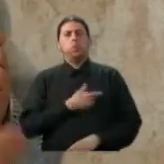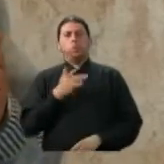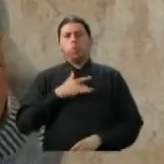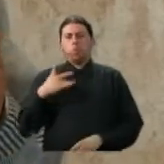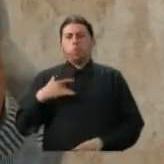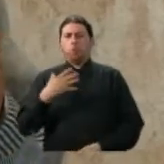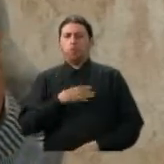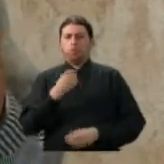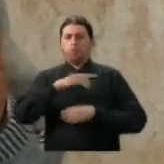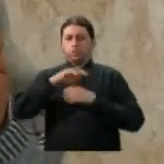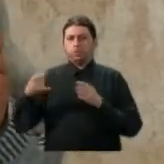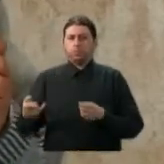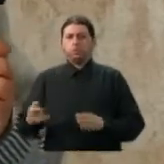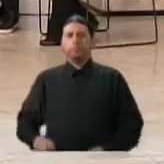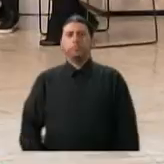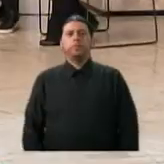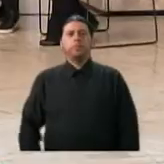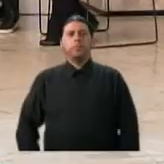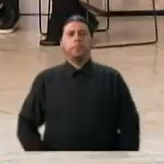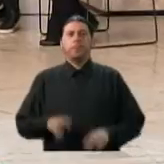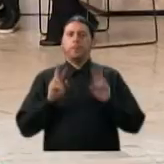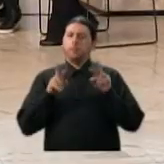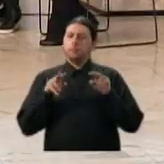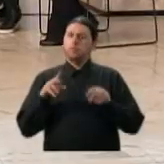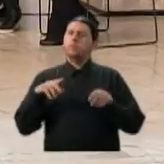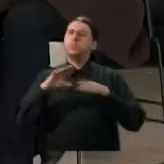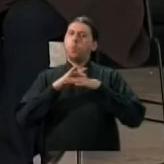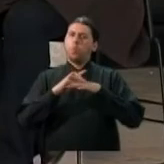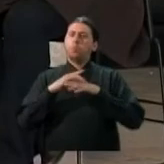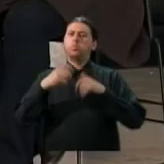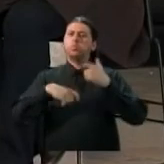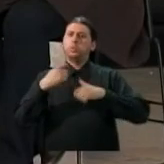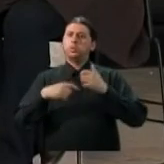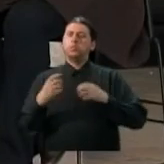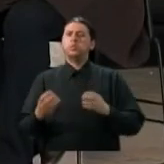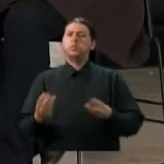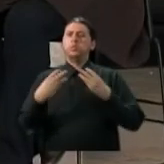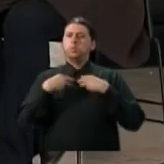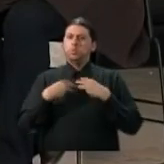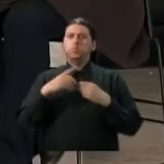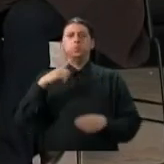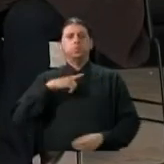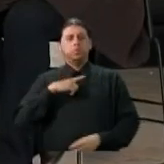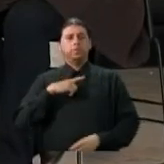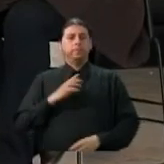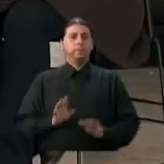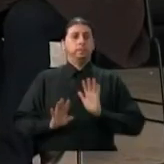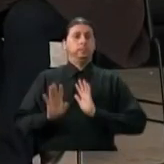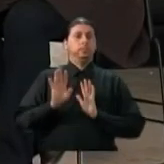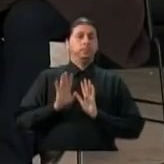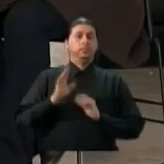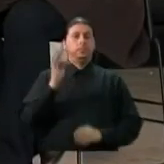nossos filhos, né? Pois é. Essas questões também de doenças sexualmente transmissíveis, tem um tabu, né? A gente tem um receio, a gente mesmo